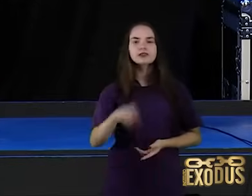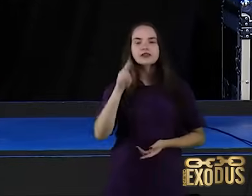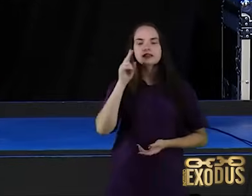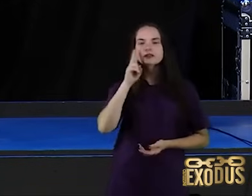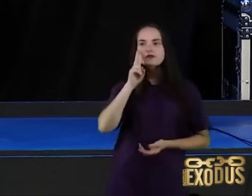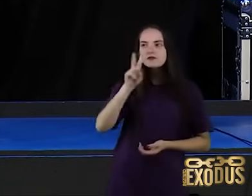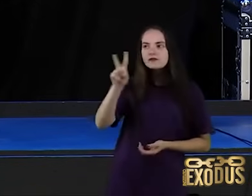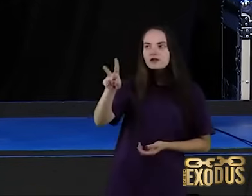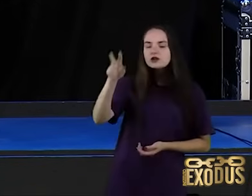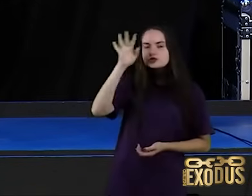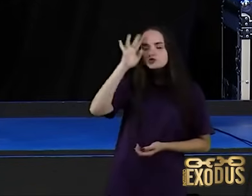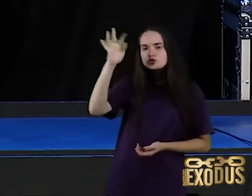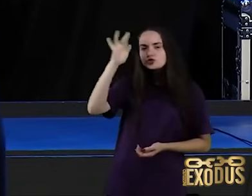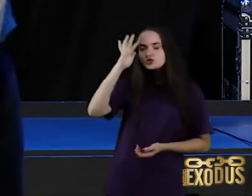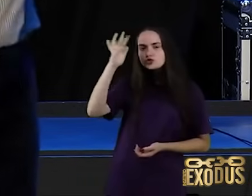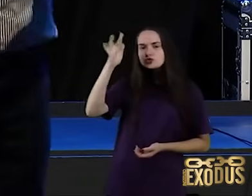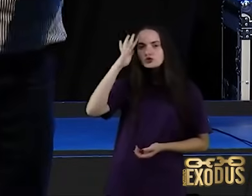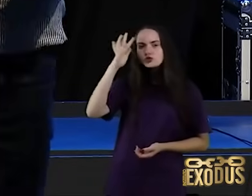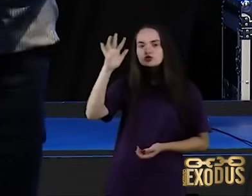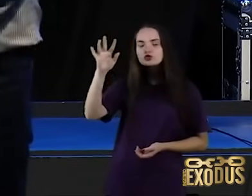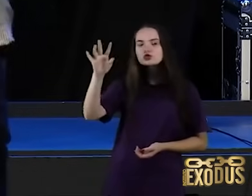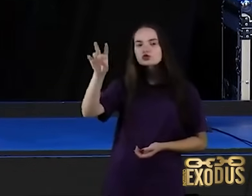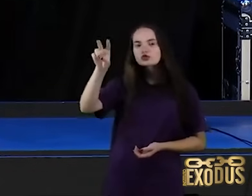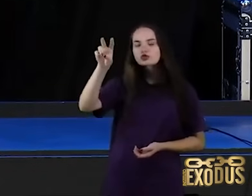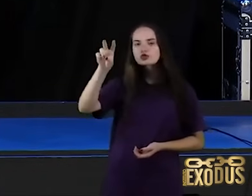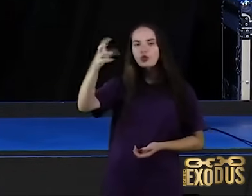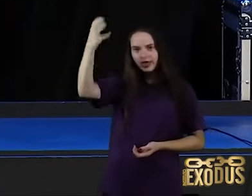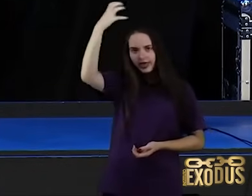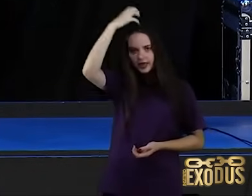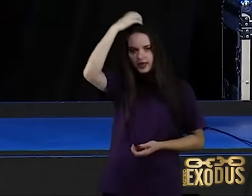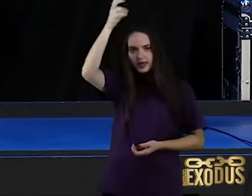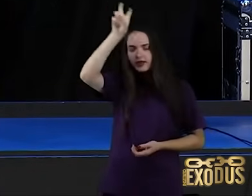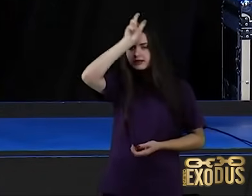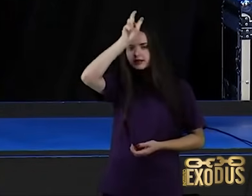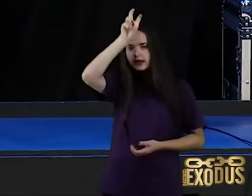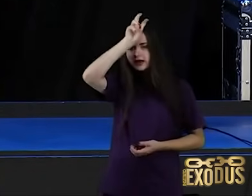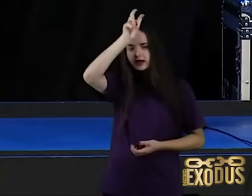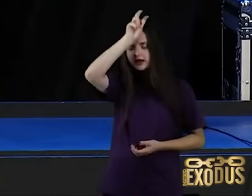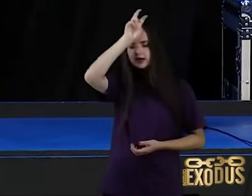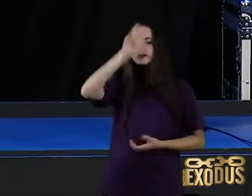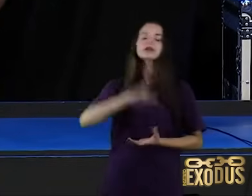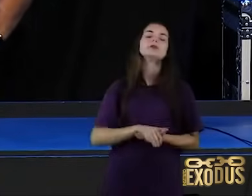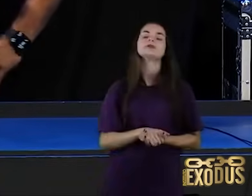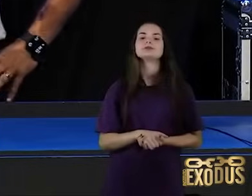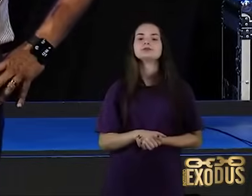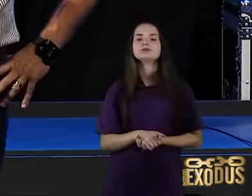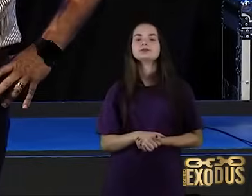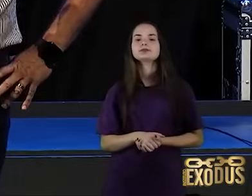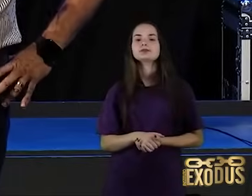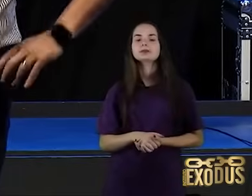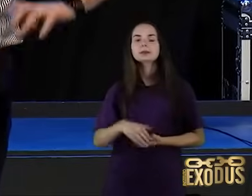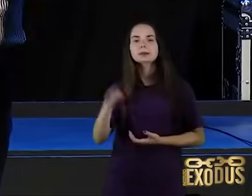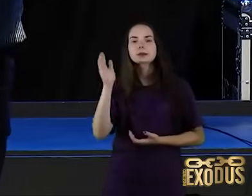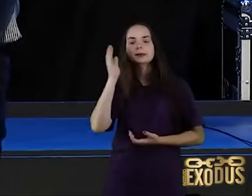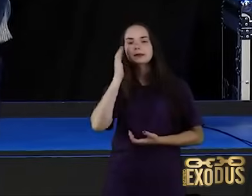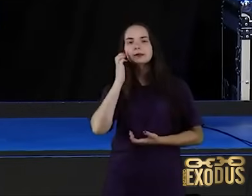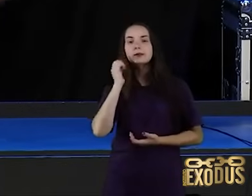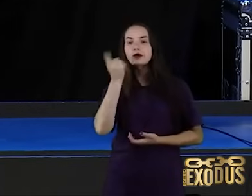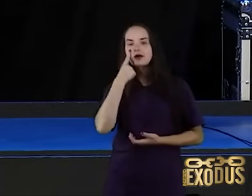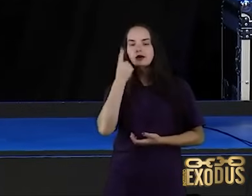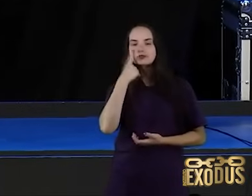né o rei do Egito era chamado de Faraó você sabe muito bem disso aí sabe que o cara Faraó faz com ele olha